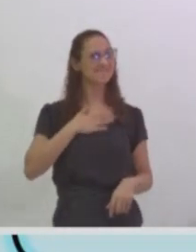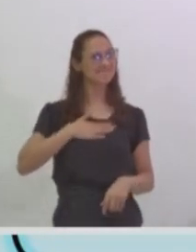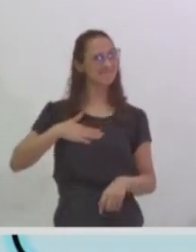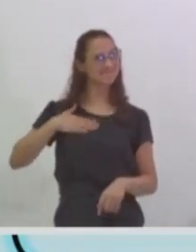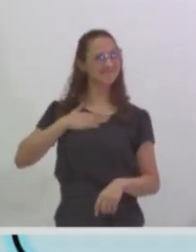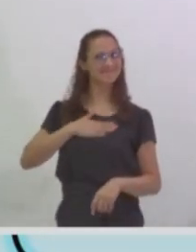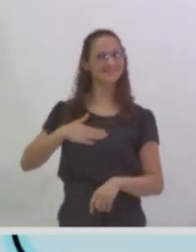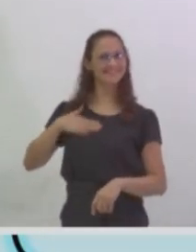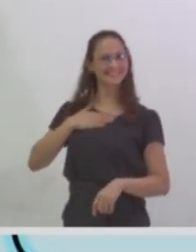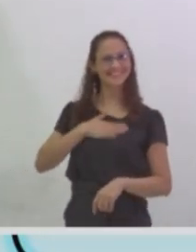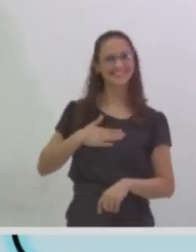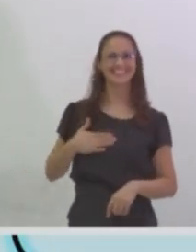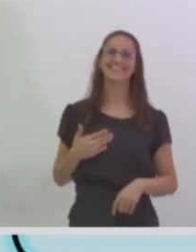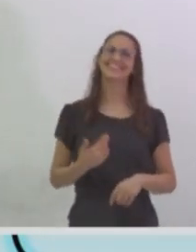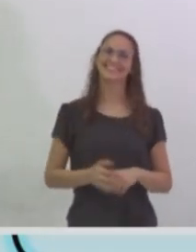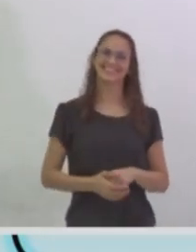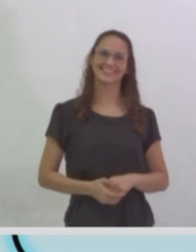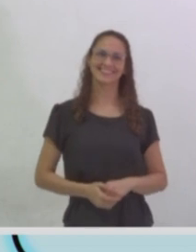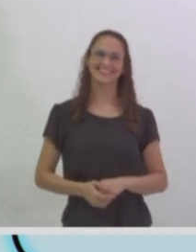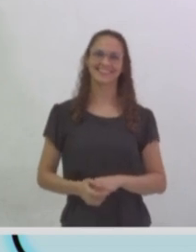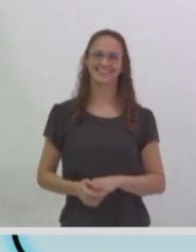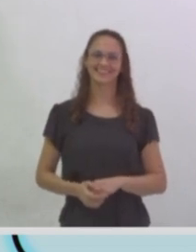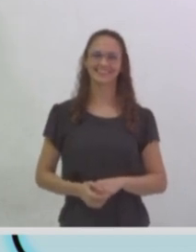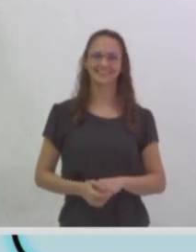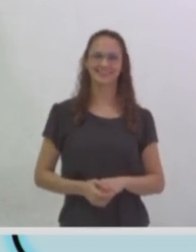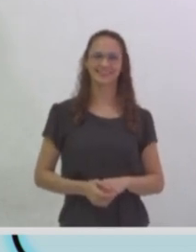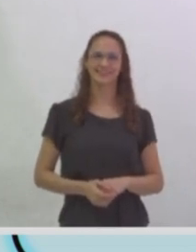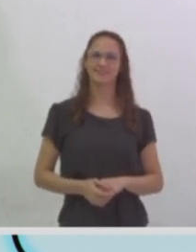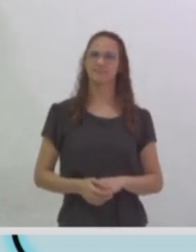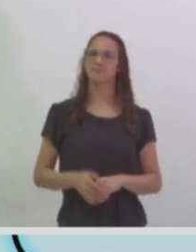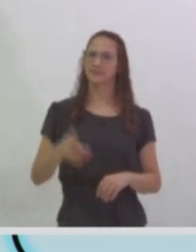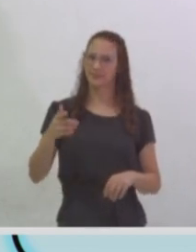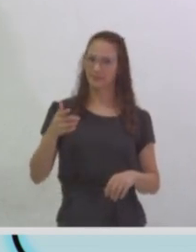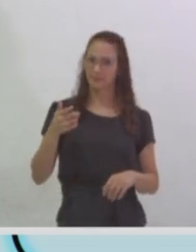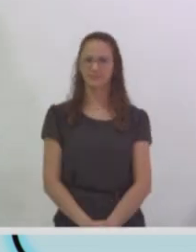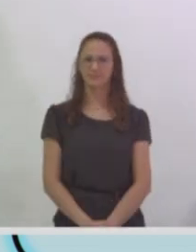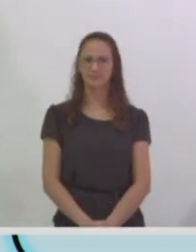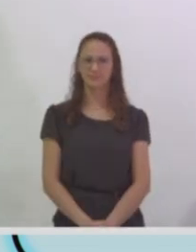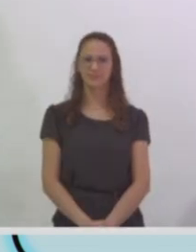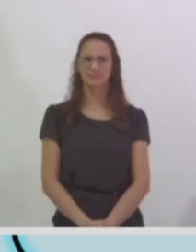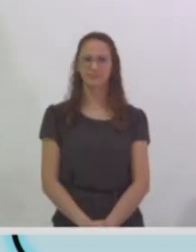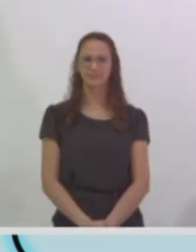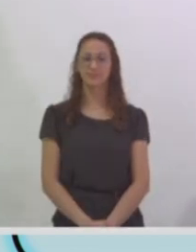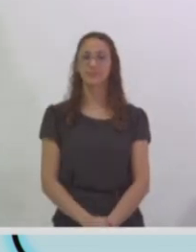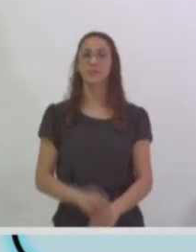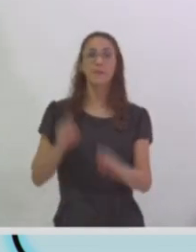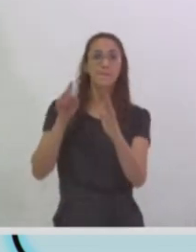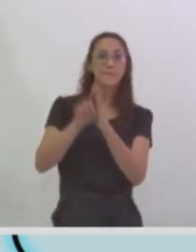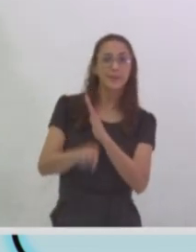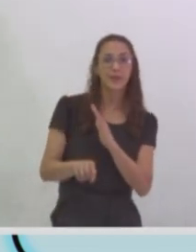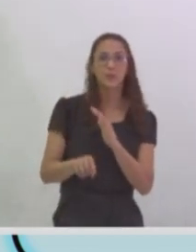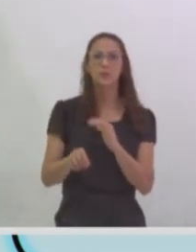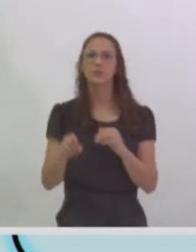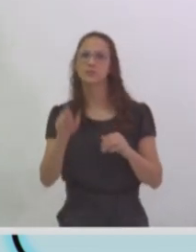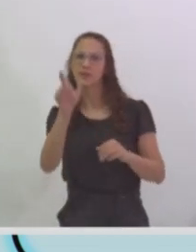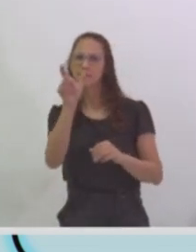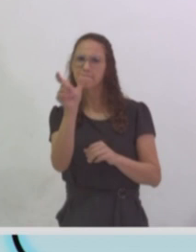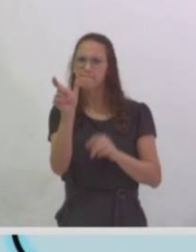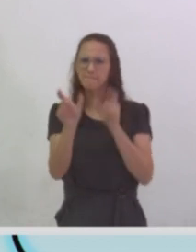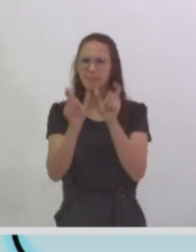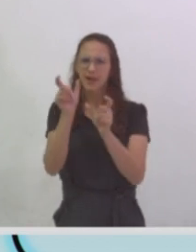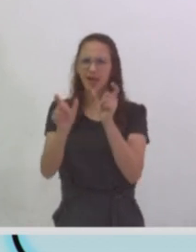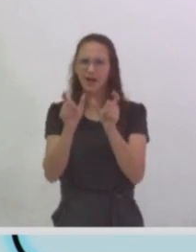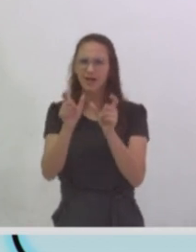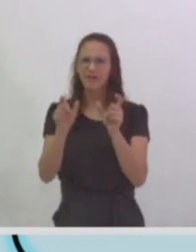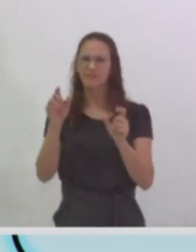isso. Então, ó, vamos aqui que nós temos mais uma história aqui, ó. Quantas palavras Heitor juntou ao